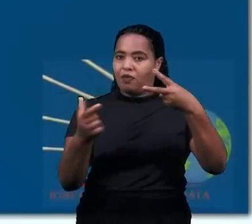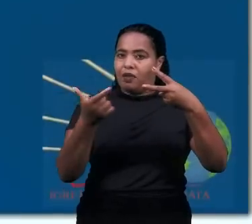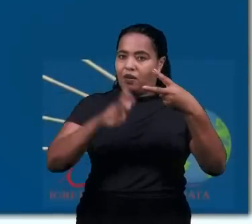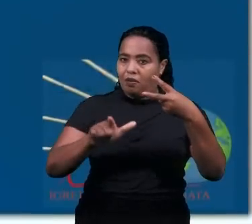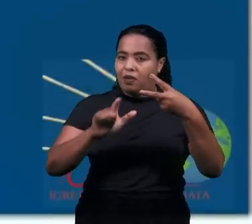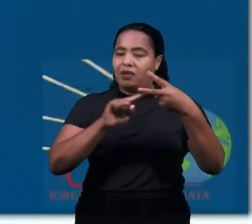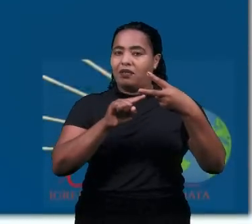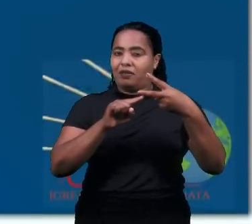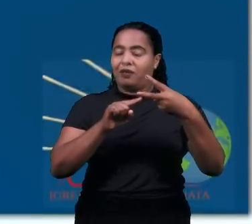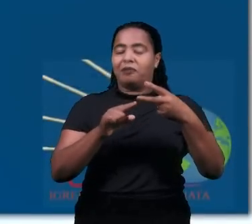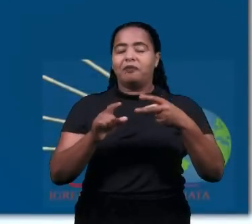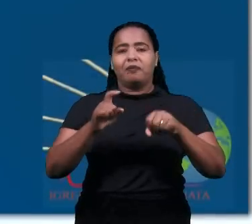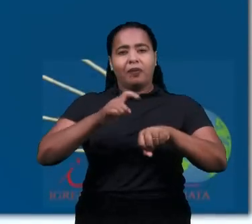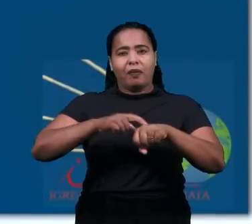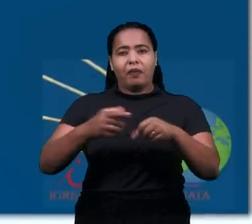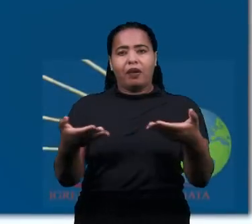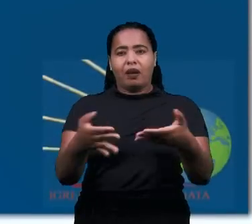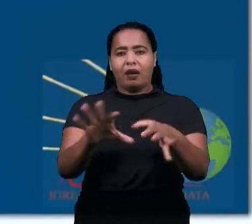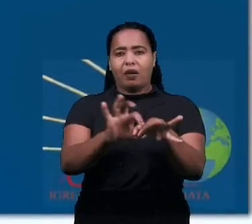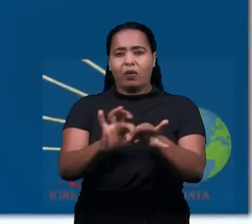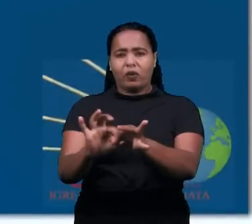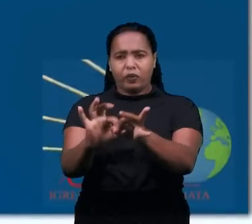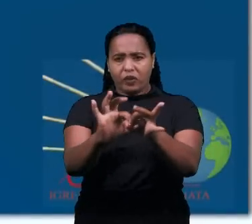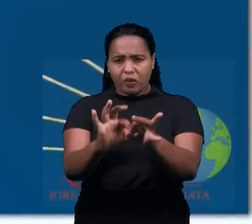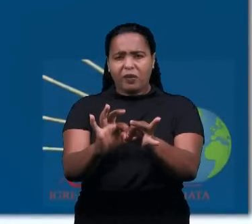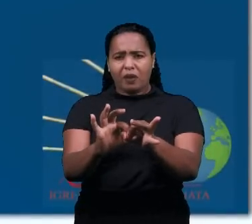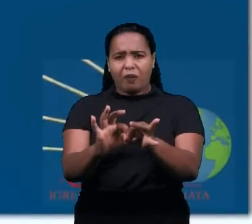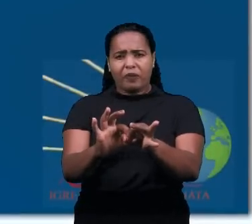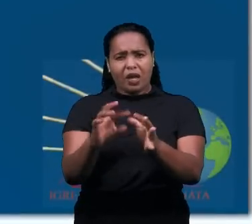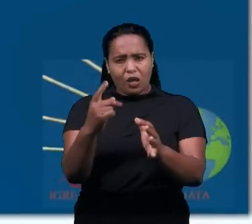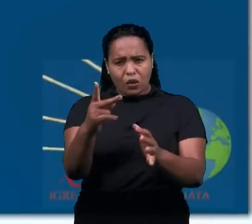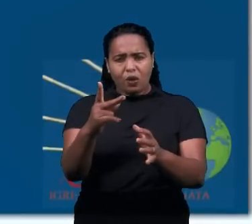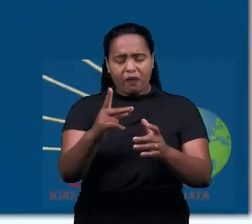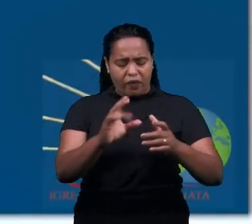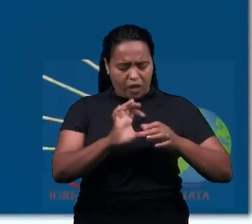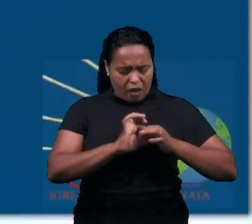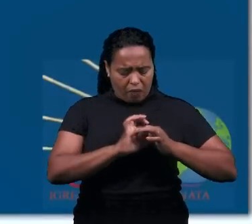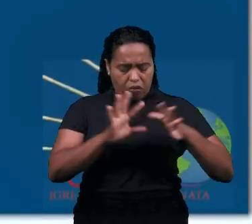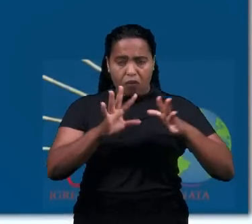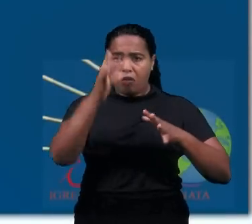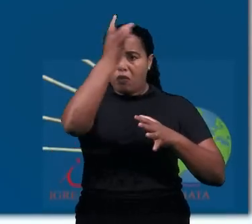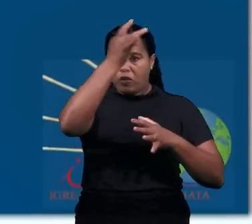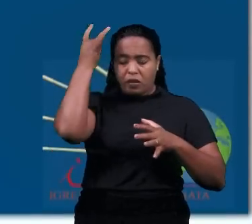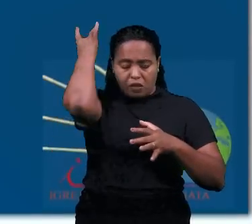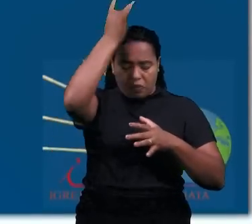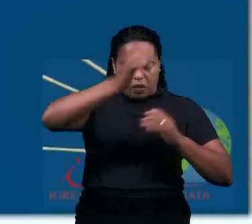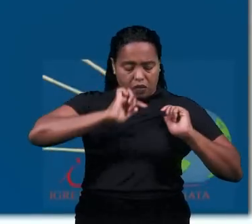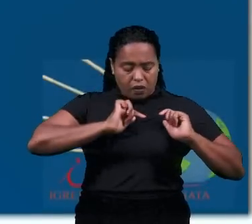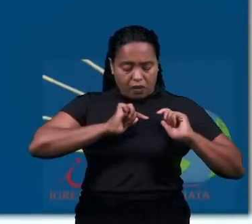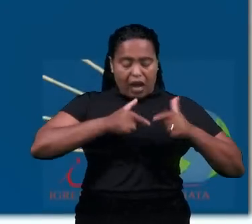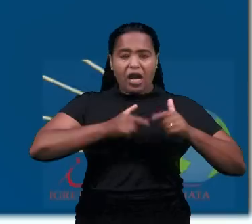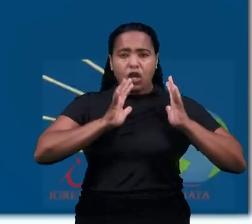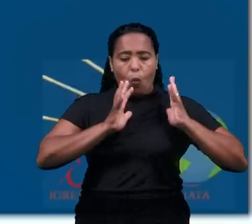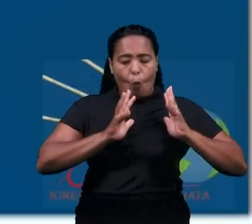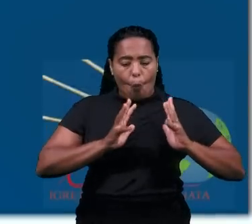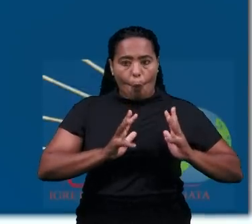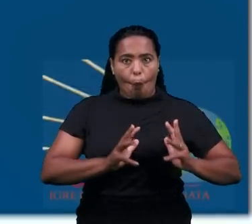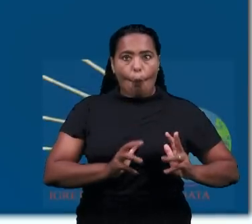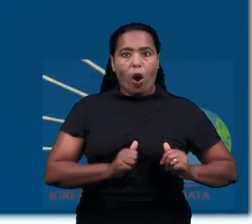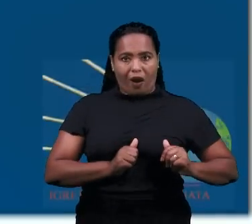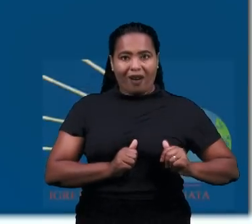de comunhão íntima com o Senhor. Deixa o Espírito Santo visitar o seu coração, limpando,